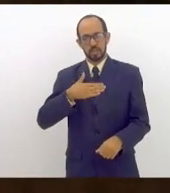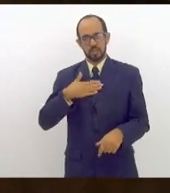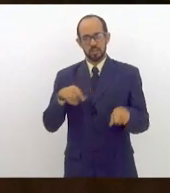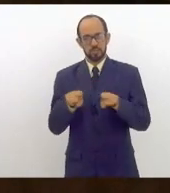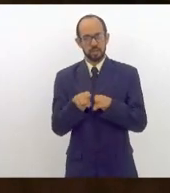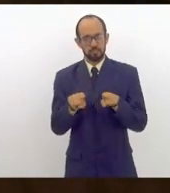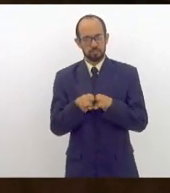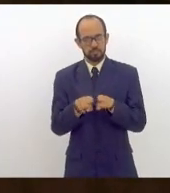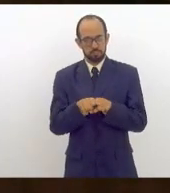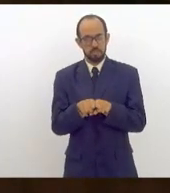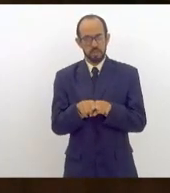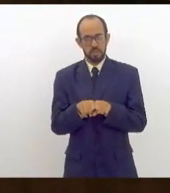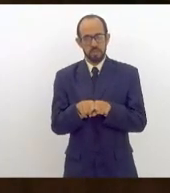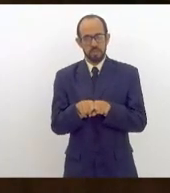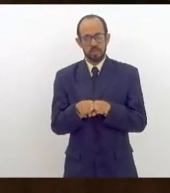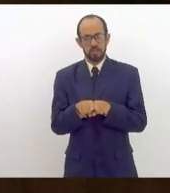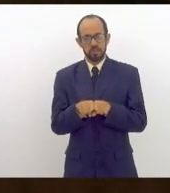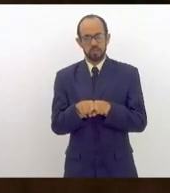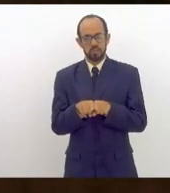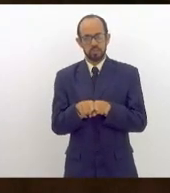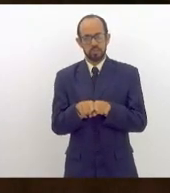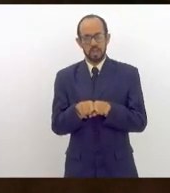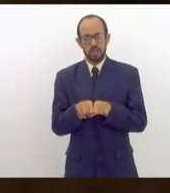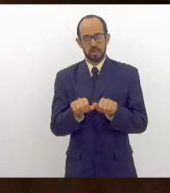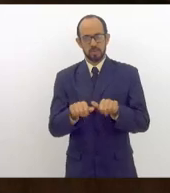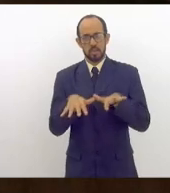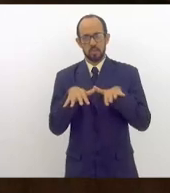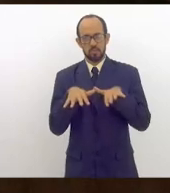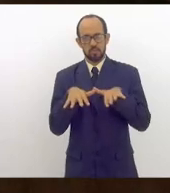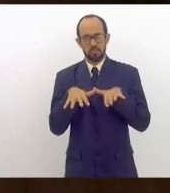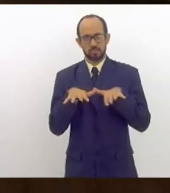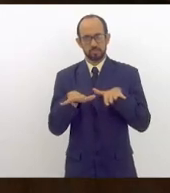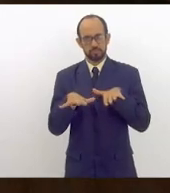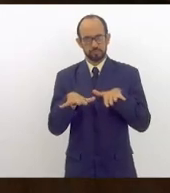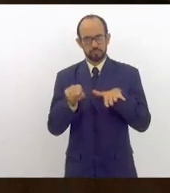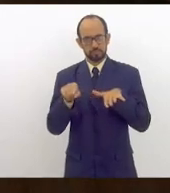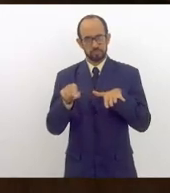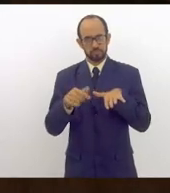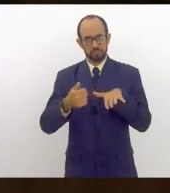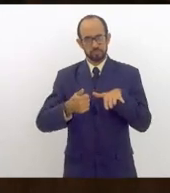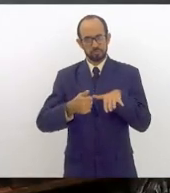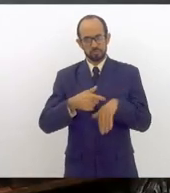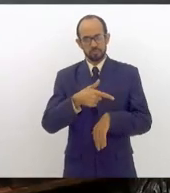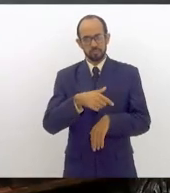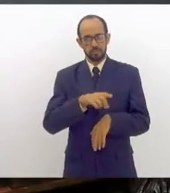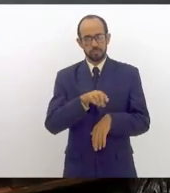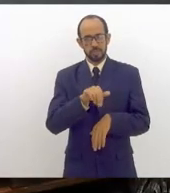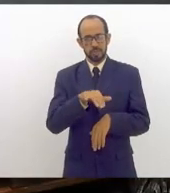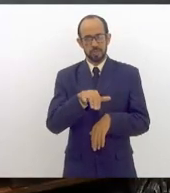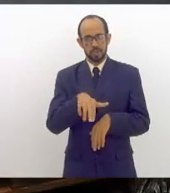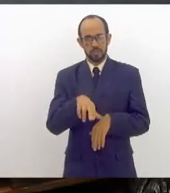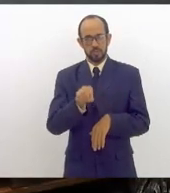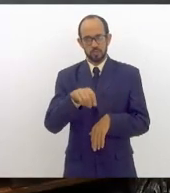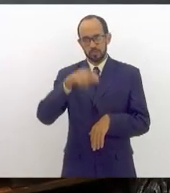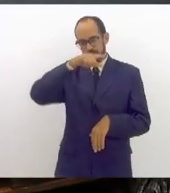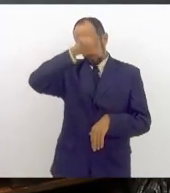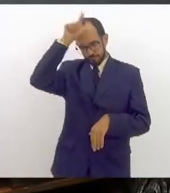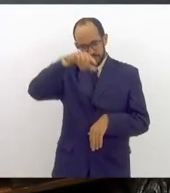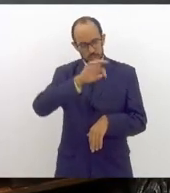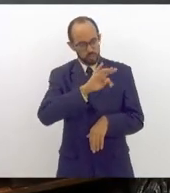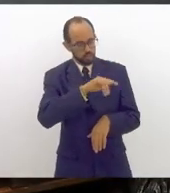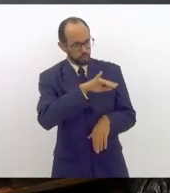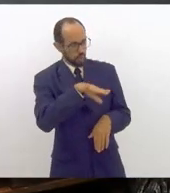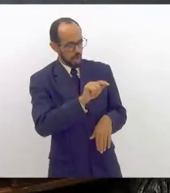também nessa audiência, mas ouçamos o nosso decano Luiz Paulo. Que volta à terra. Tiago Pampulha